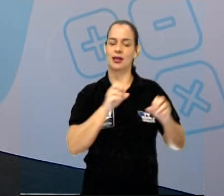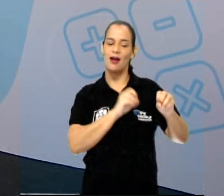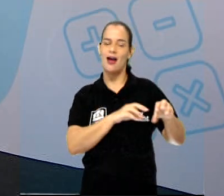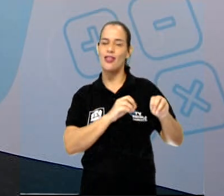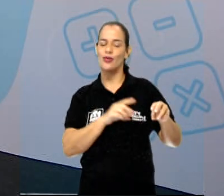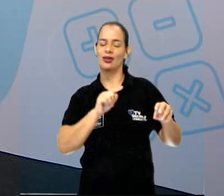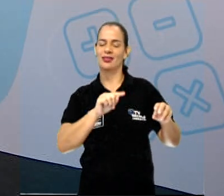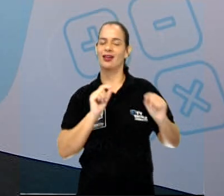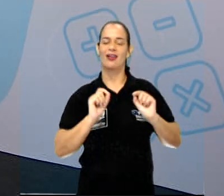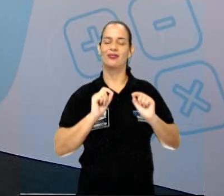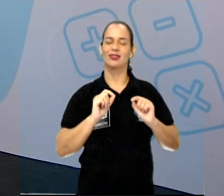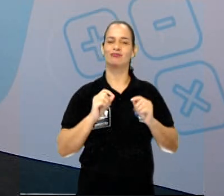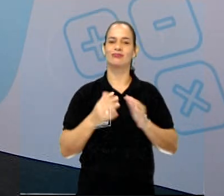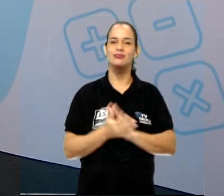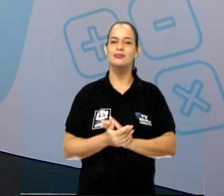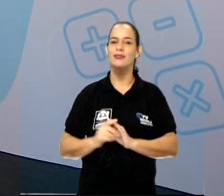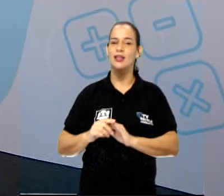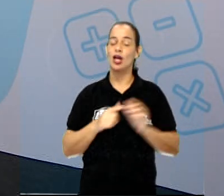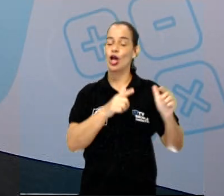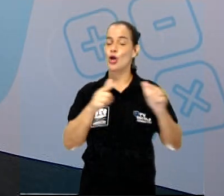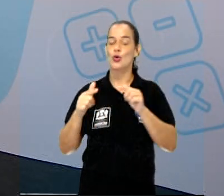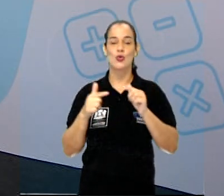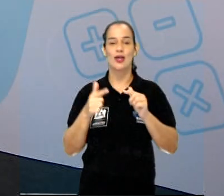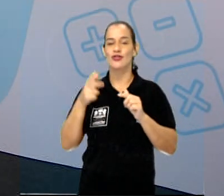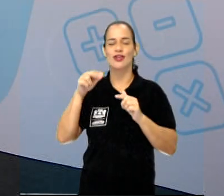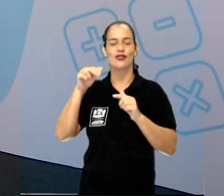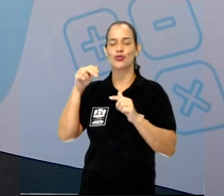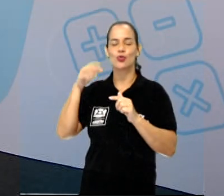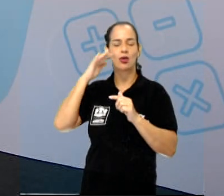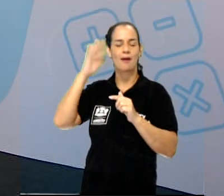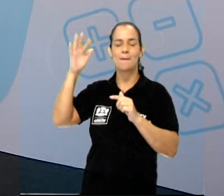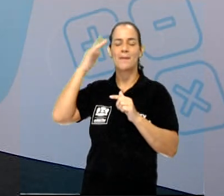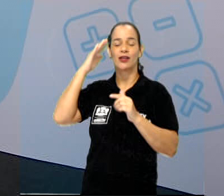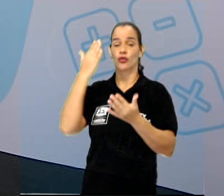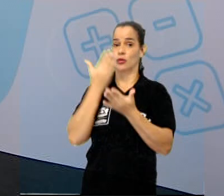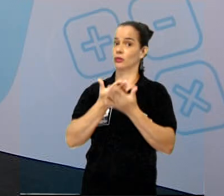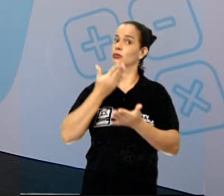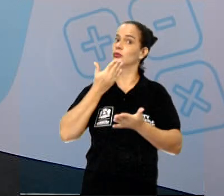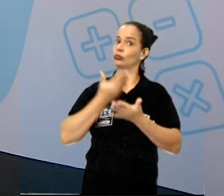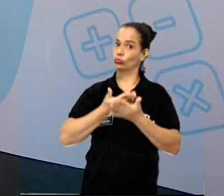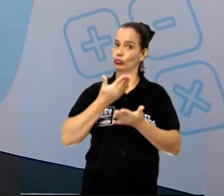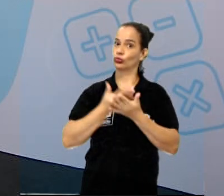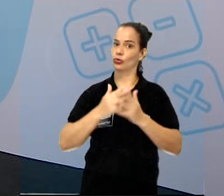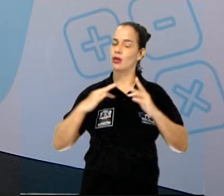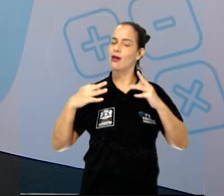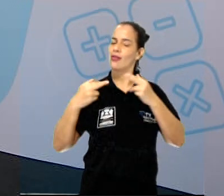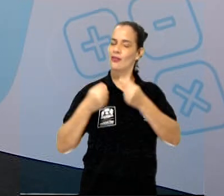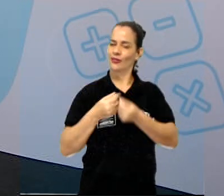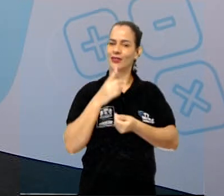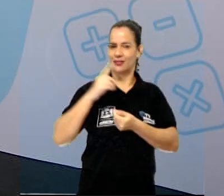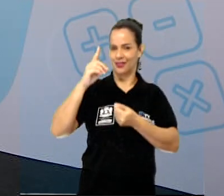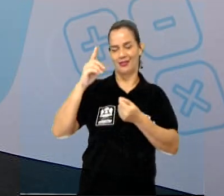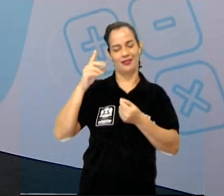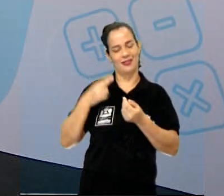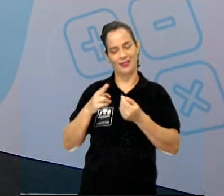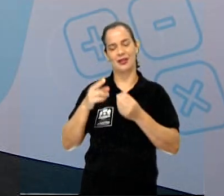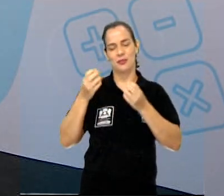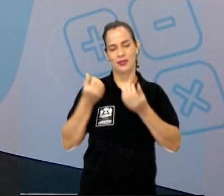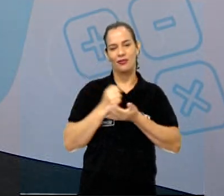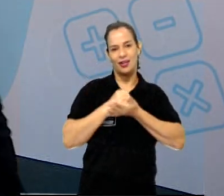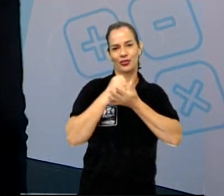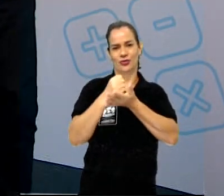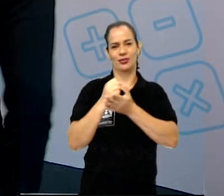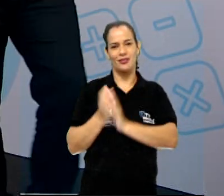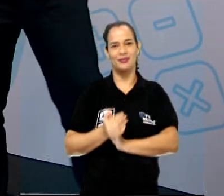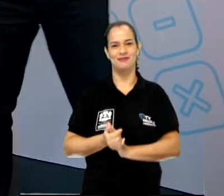é capaz de nos levar em lugares que a gente nunca imagina. Estude, que no final Deus sempre vai ajudar. Vem comigo aqui,